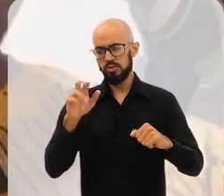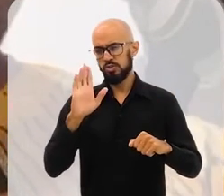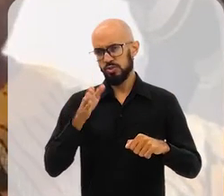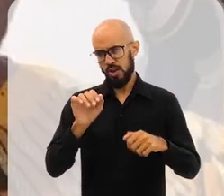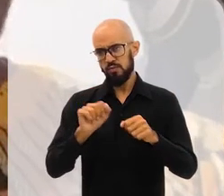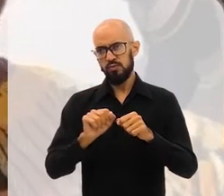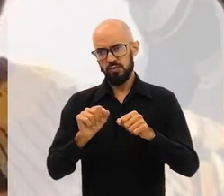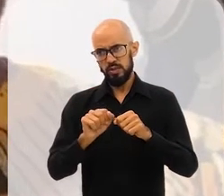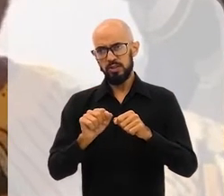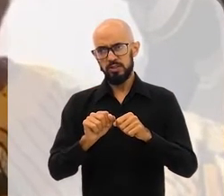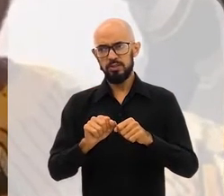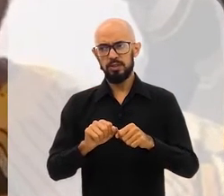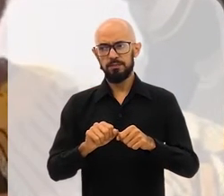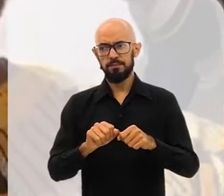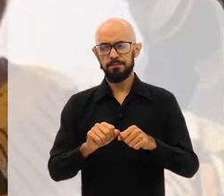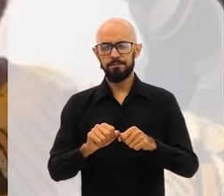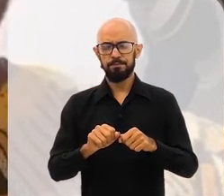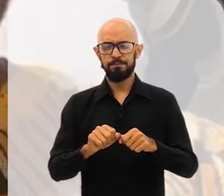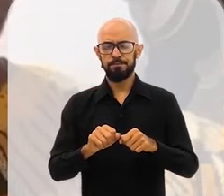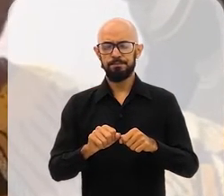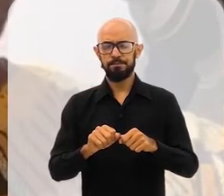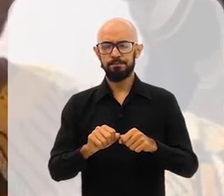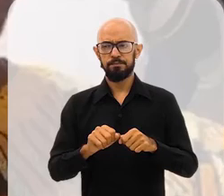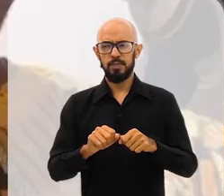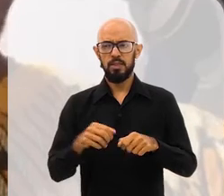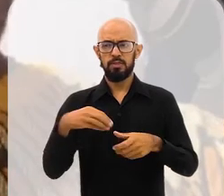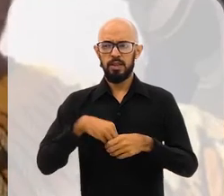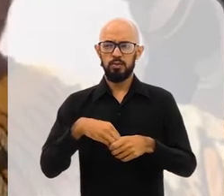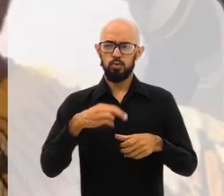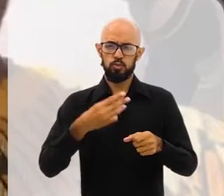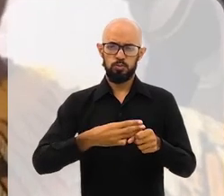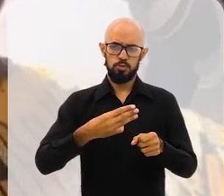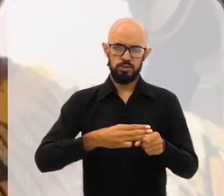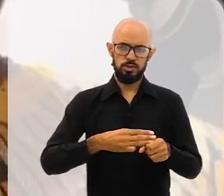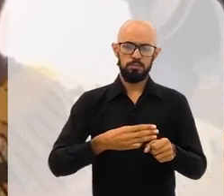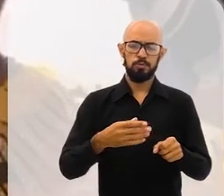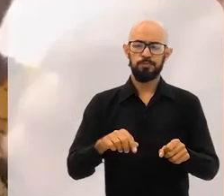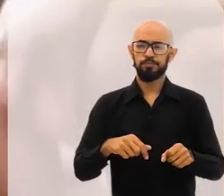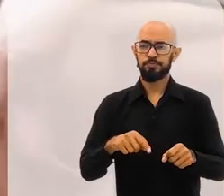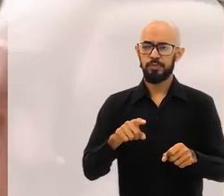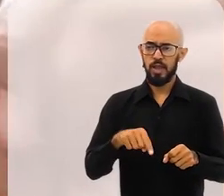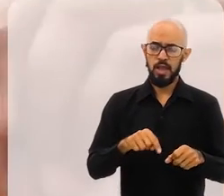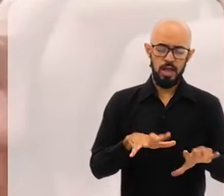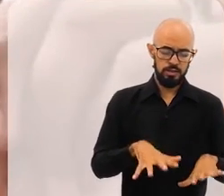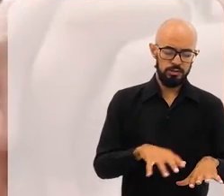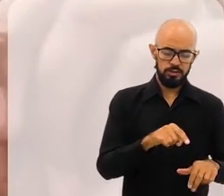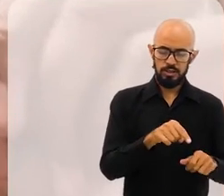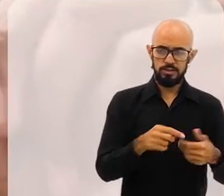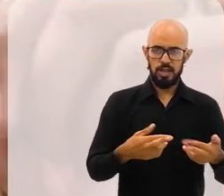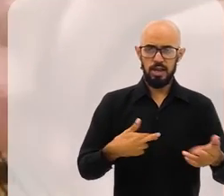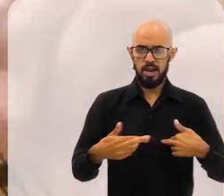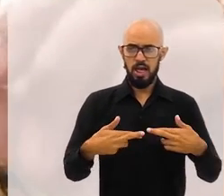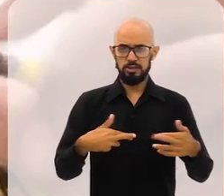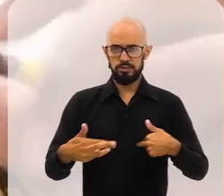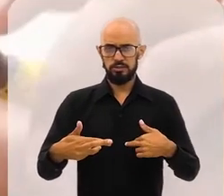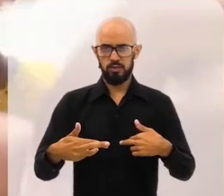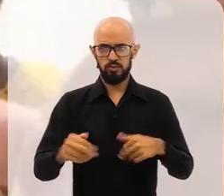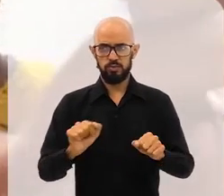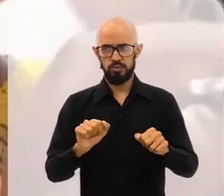né já levou vários trabalhos para vários bairros do município essa essa